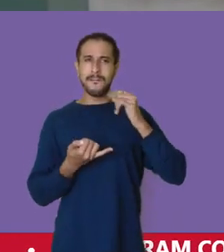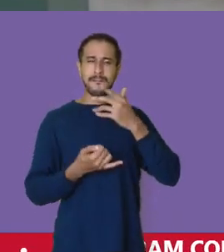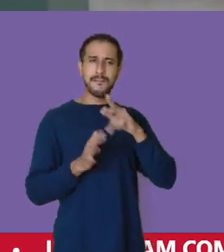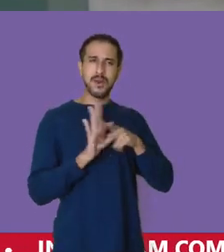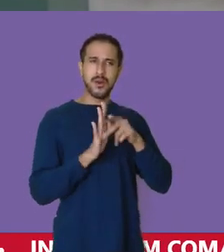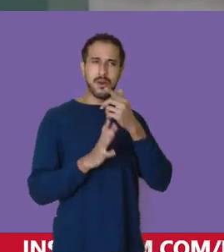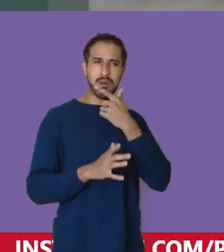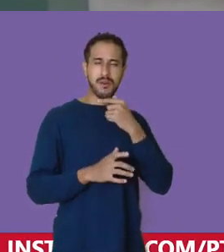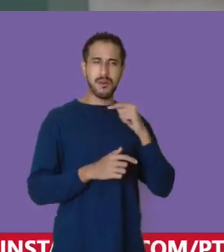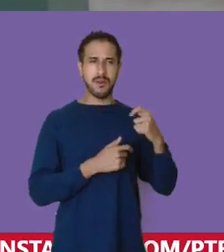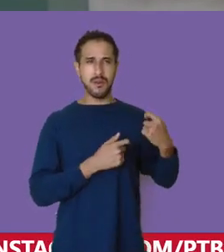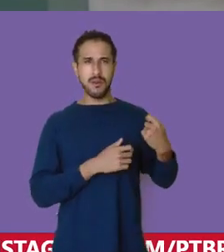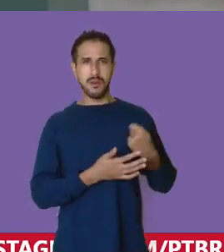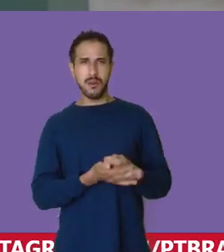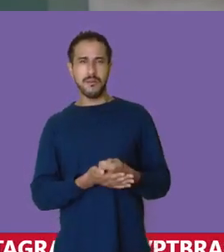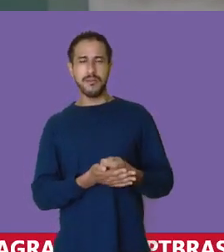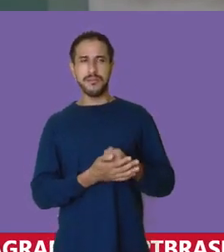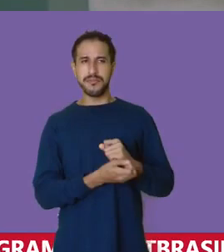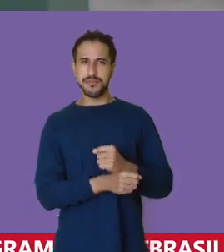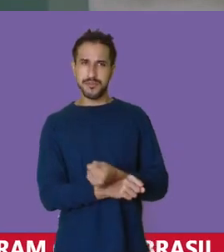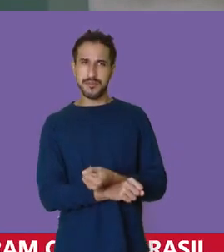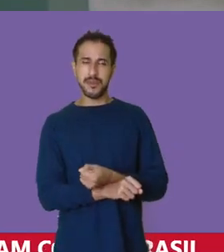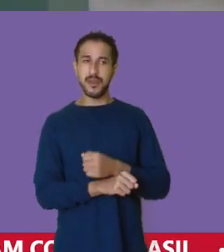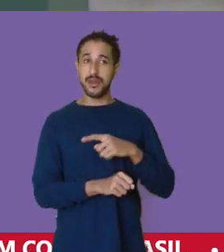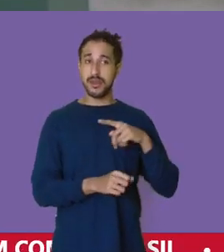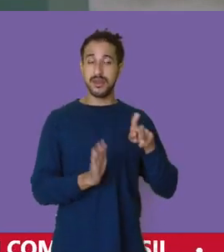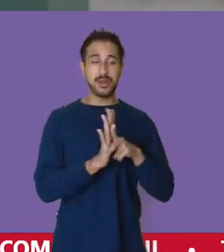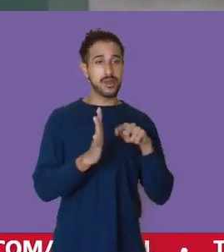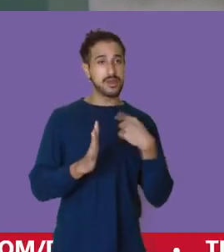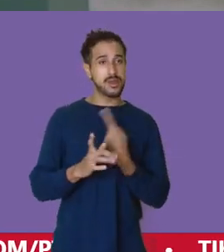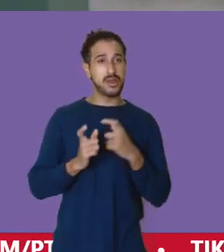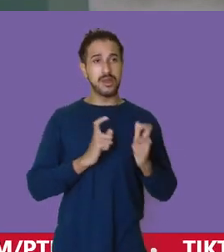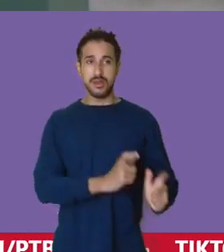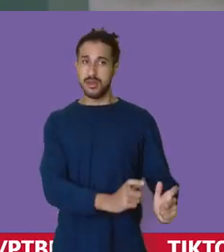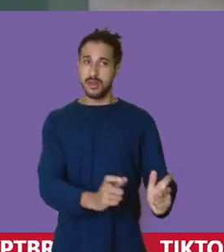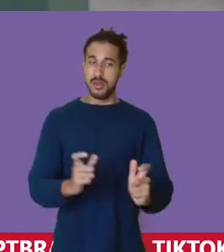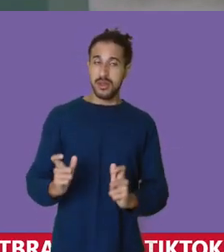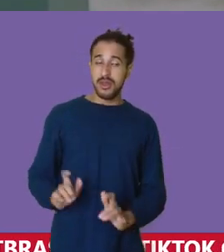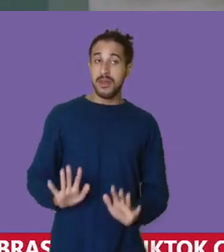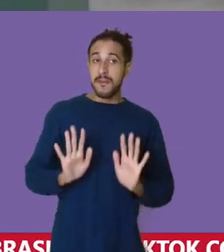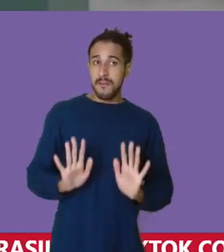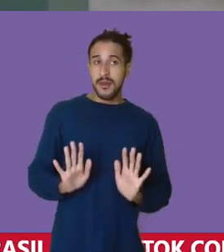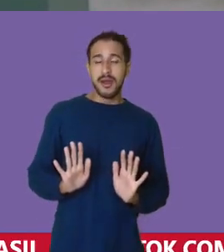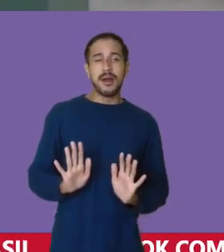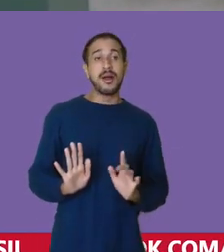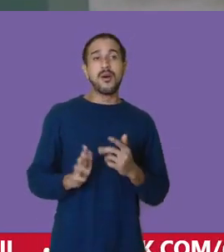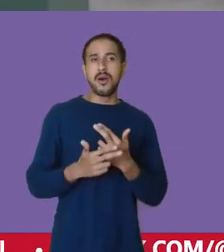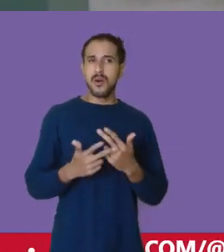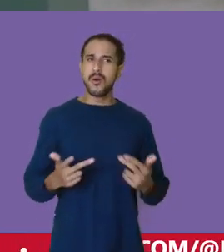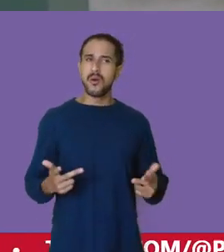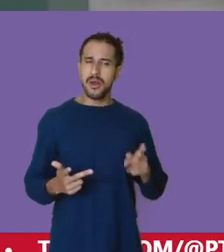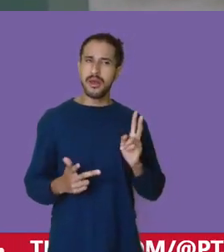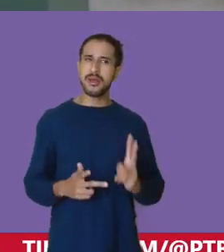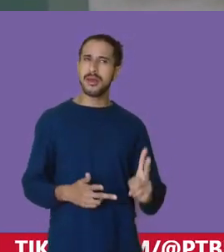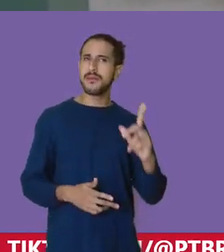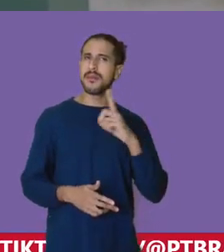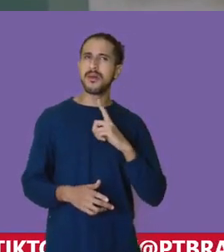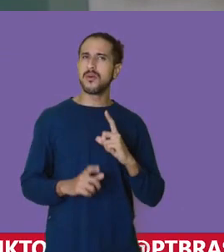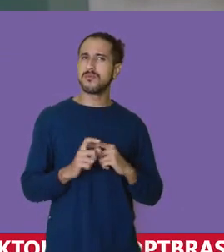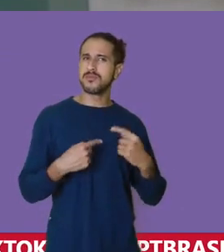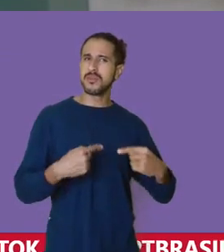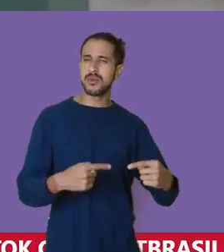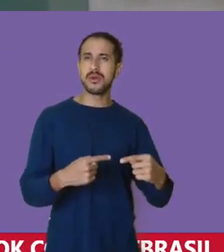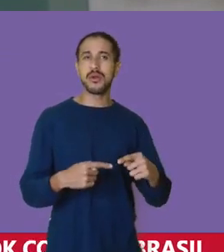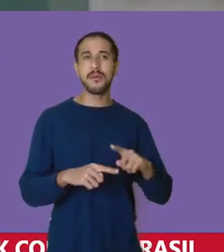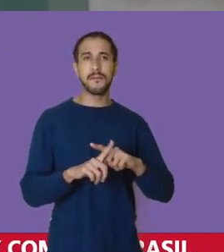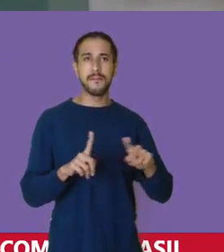patriarcais, racistas e colonialistas nos nossos territórios, mas com uma questão que ela é permanente, né?